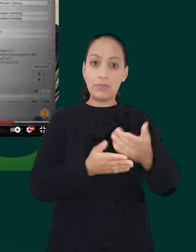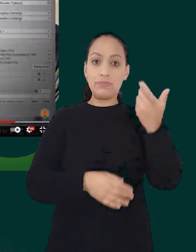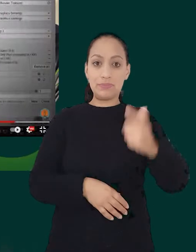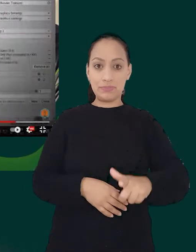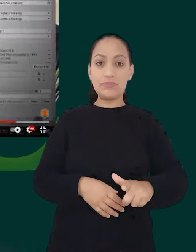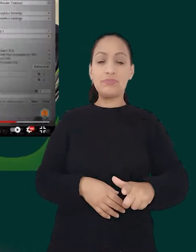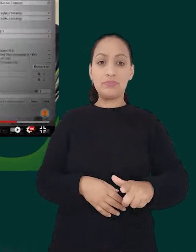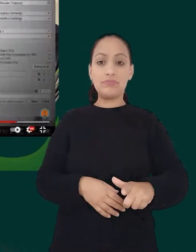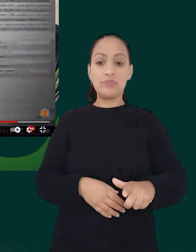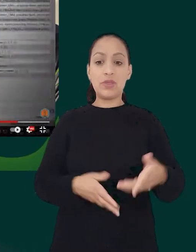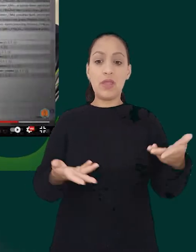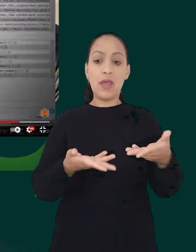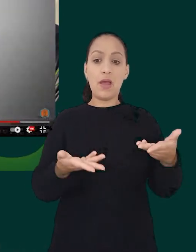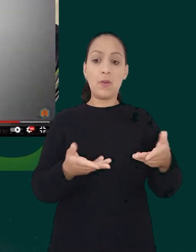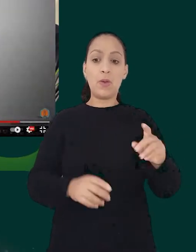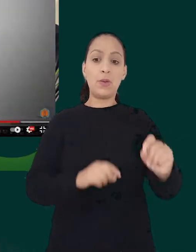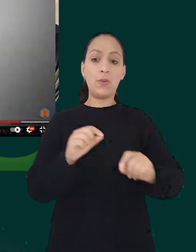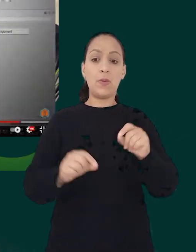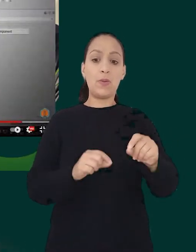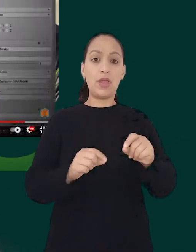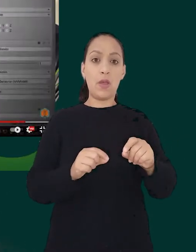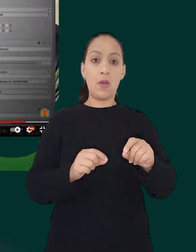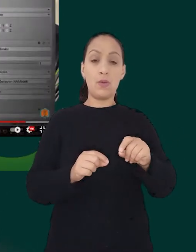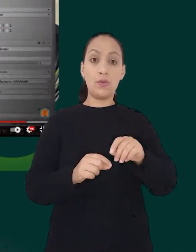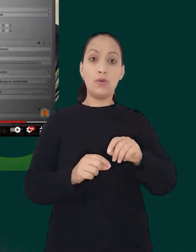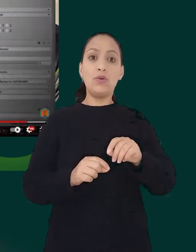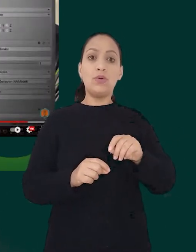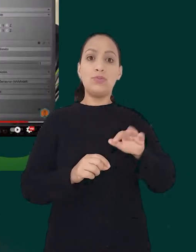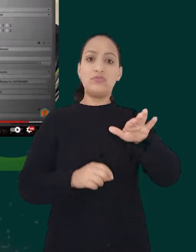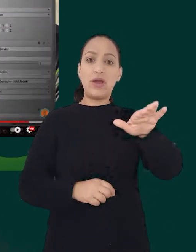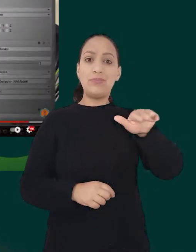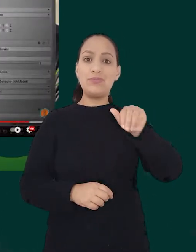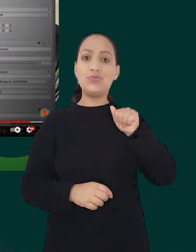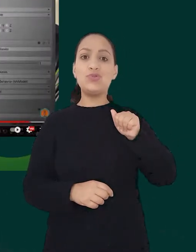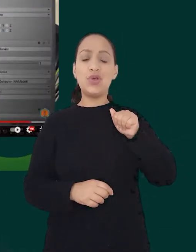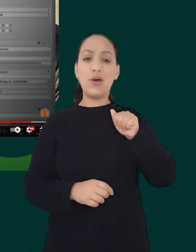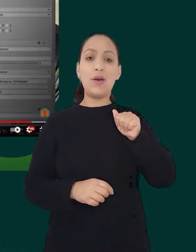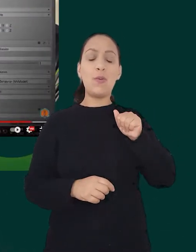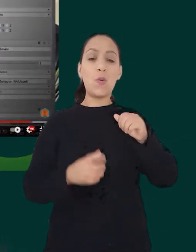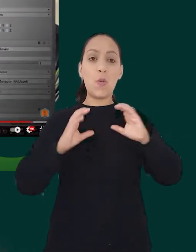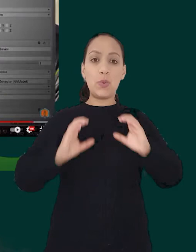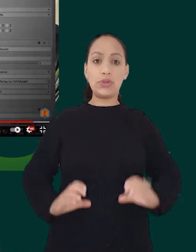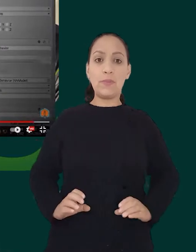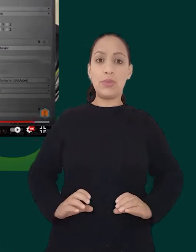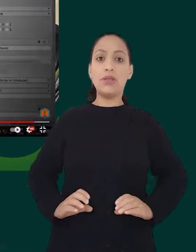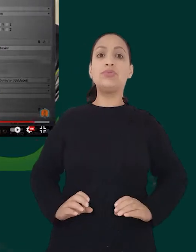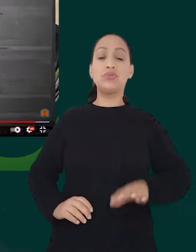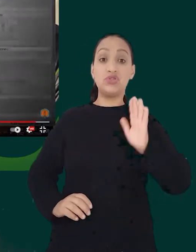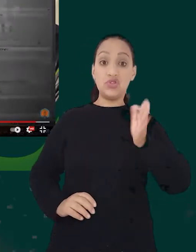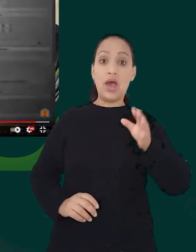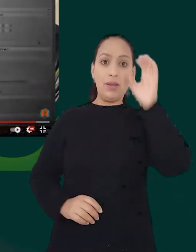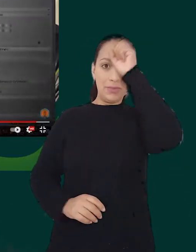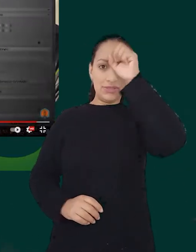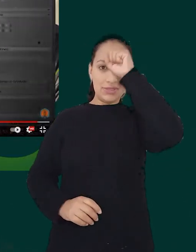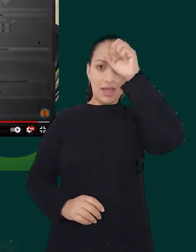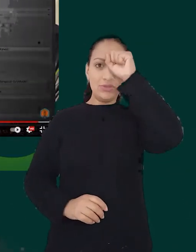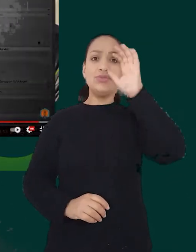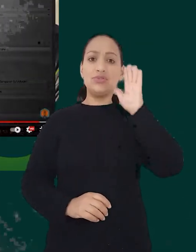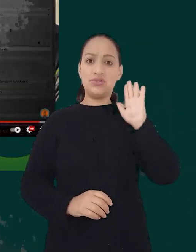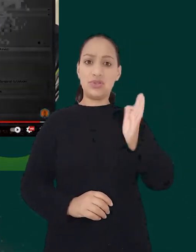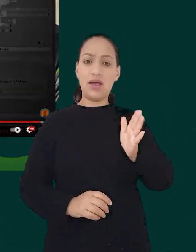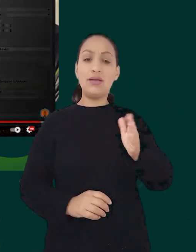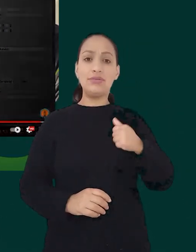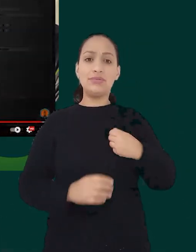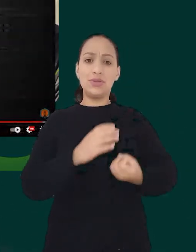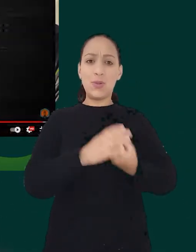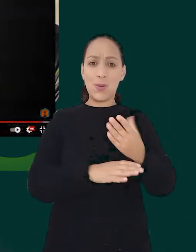reinicia, e agora ele vai puxar o comportamento com todo esse aprendizado, né? Ele gerou dados, e agora ele